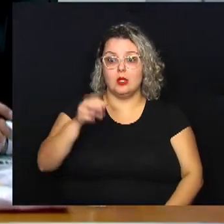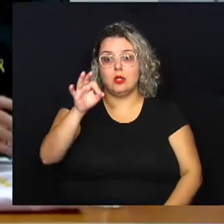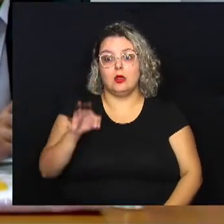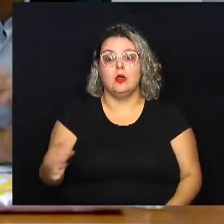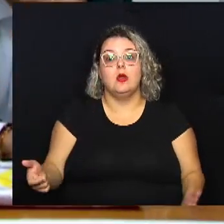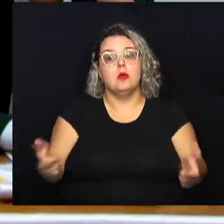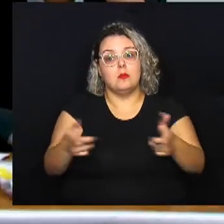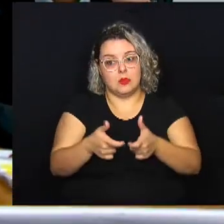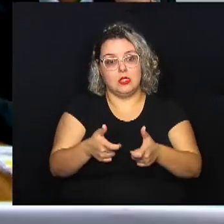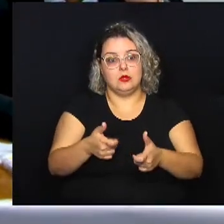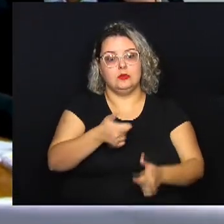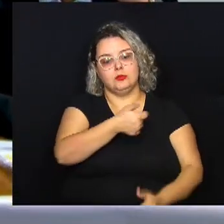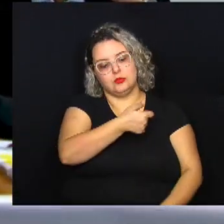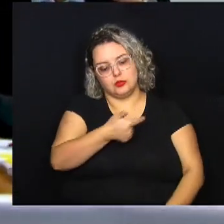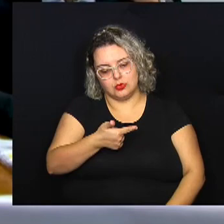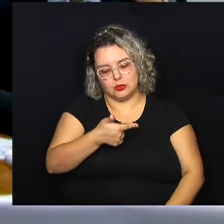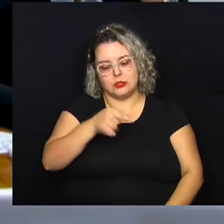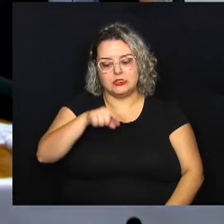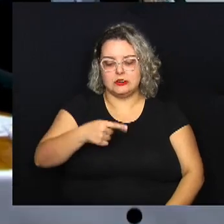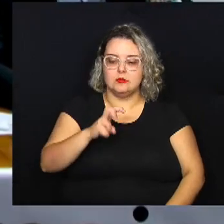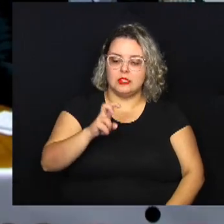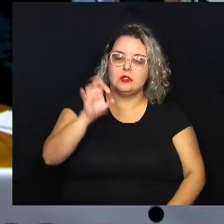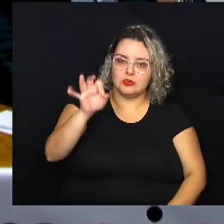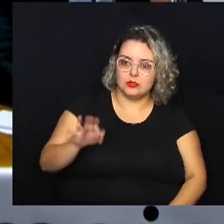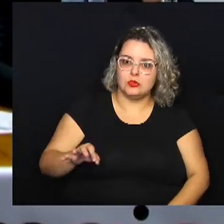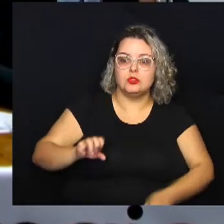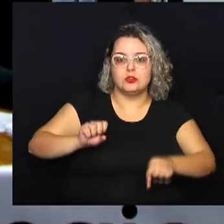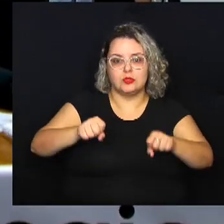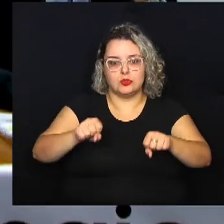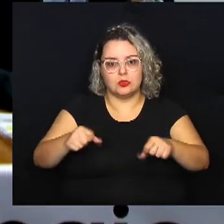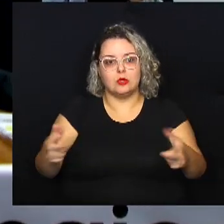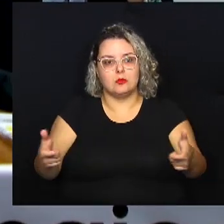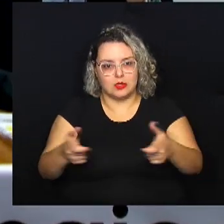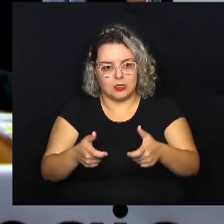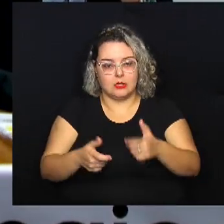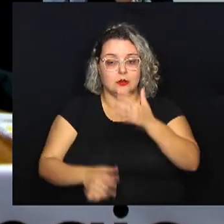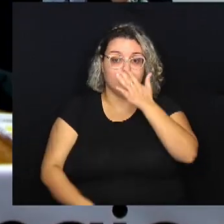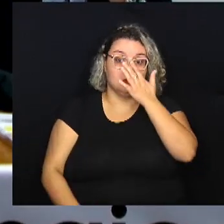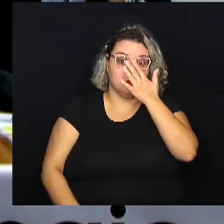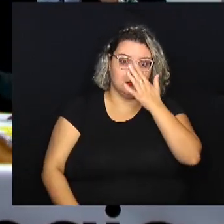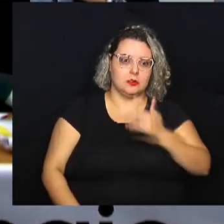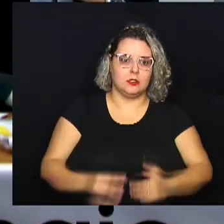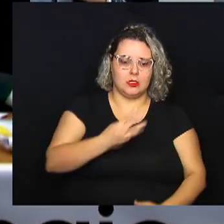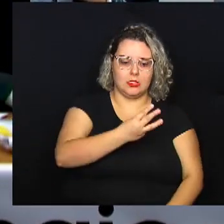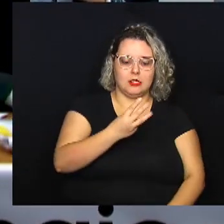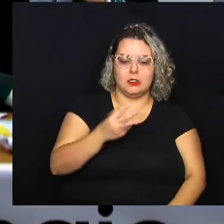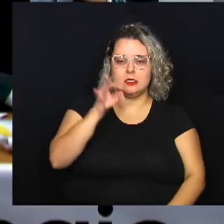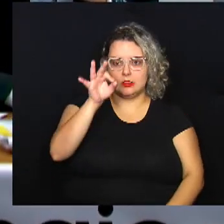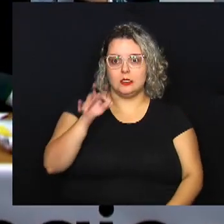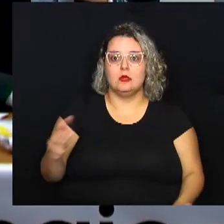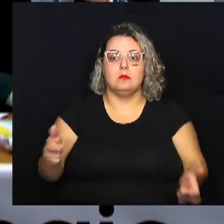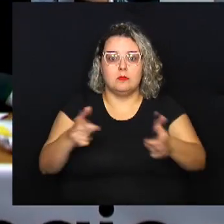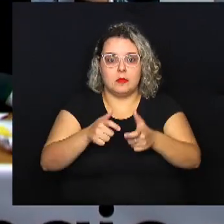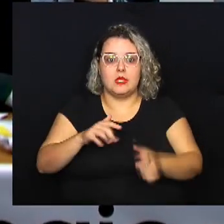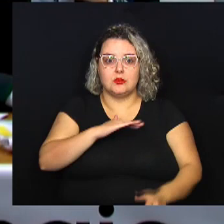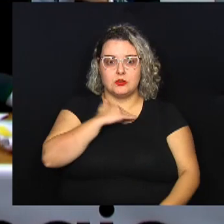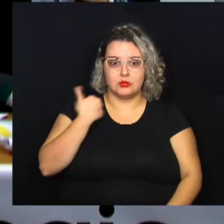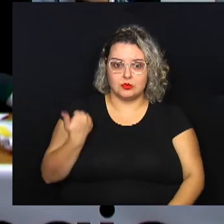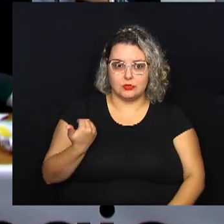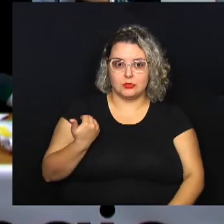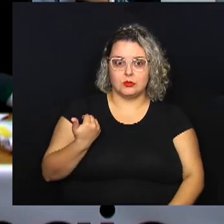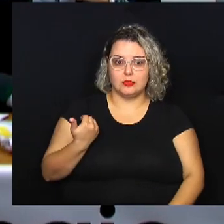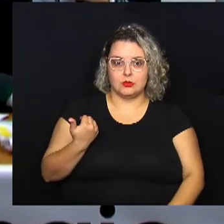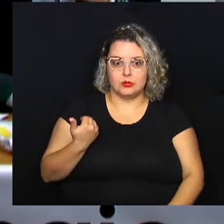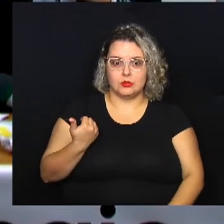menos, 12,5% de mortes dos motociclistas e 33% menos de mortes